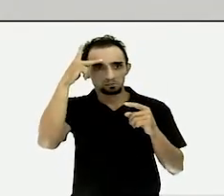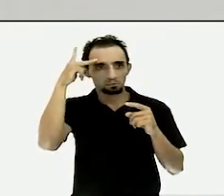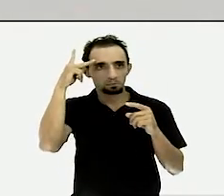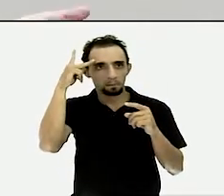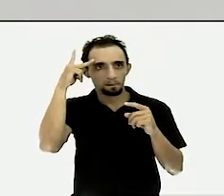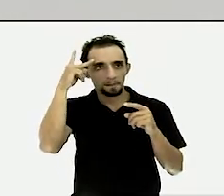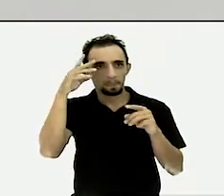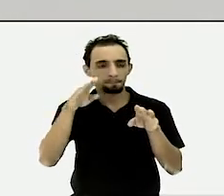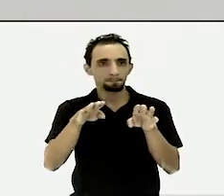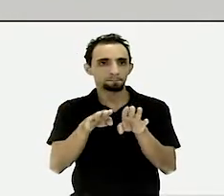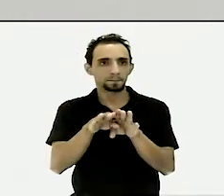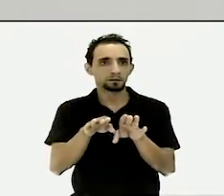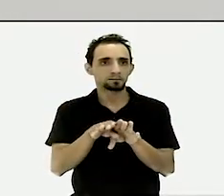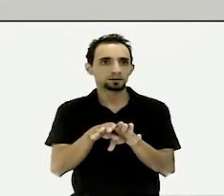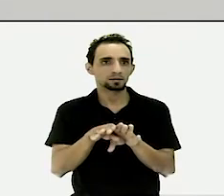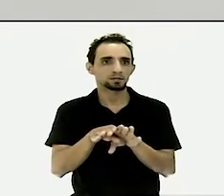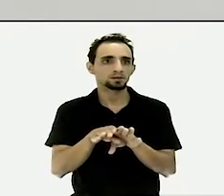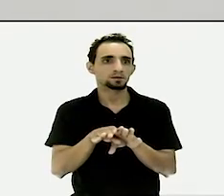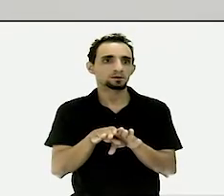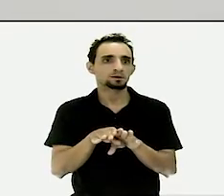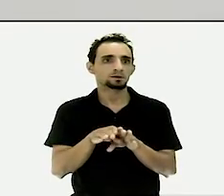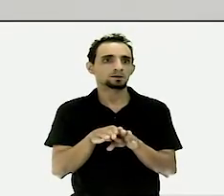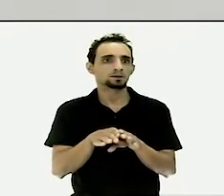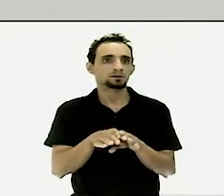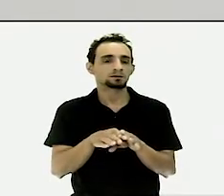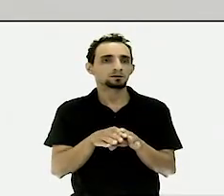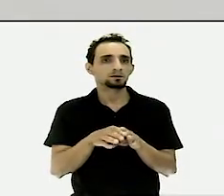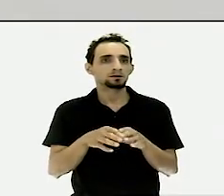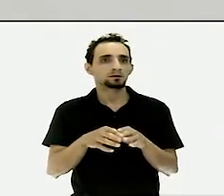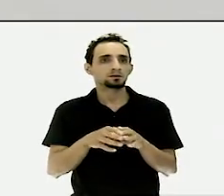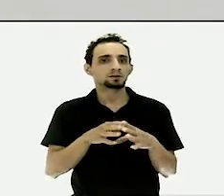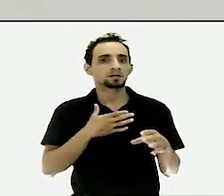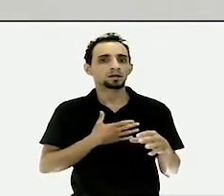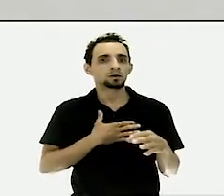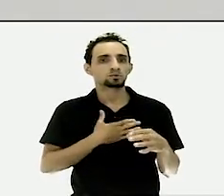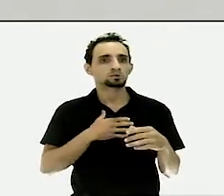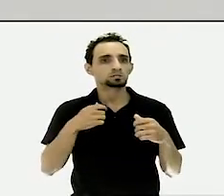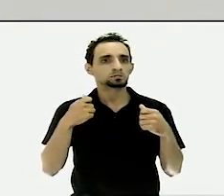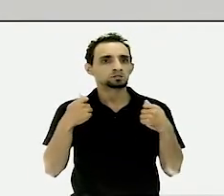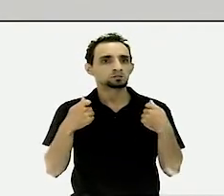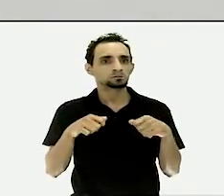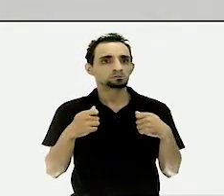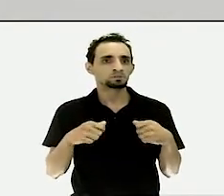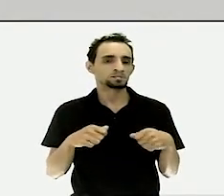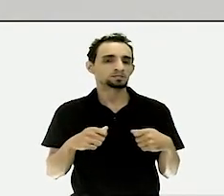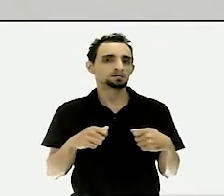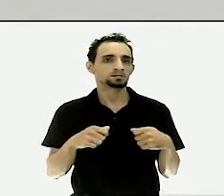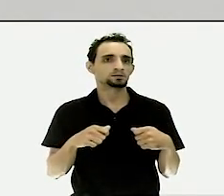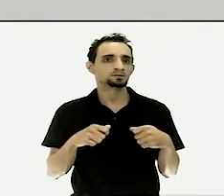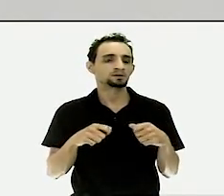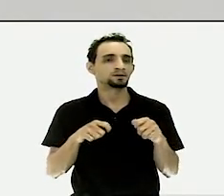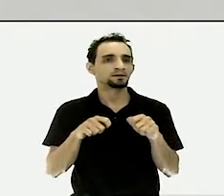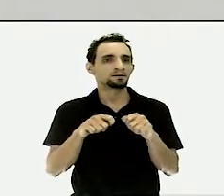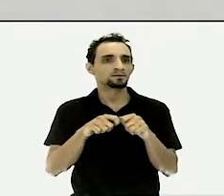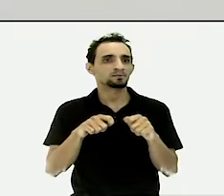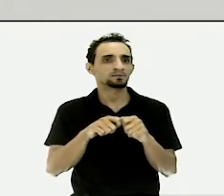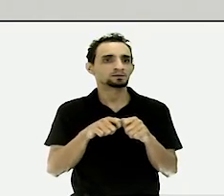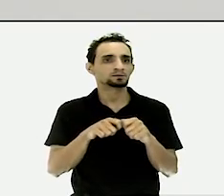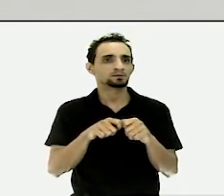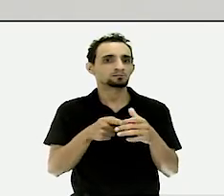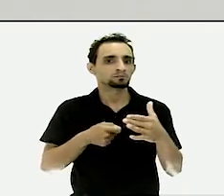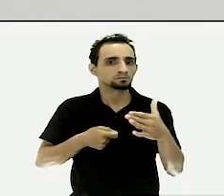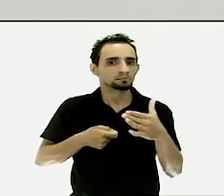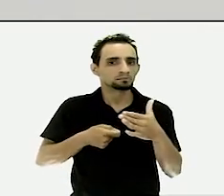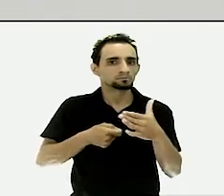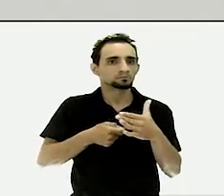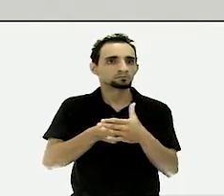situação que não tem 100% jamais de esgoto sendo tratado em nossa cidade. Mas eu gostaria até de fazer parte dessa reunião, Marcos. Se puder marcar, falar